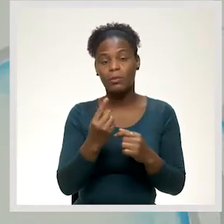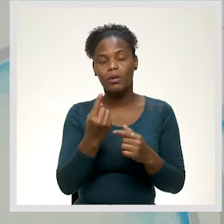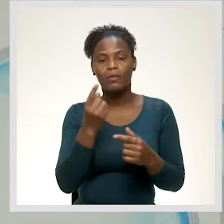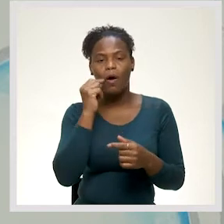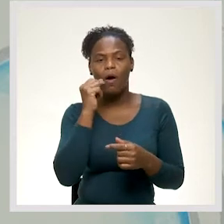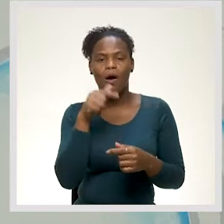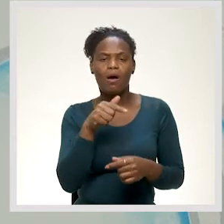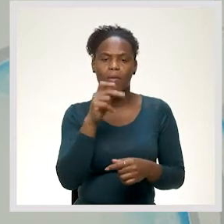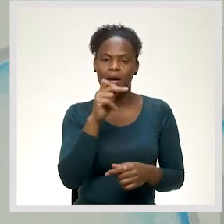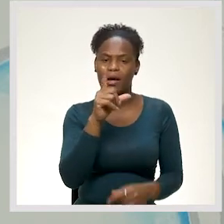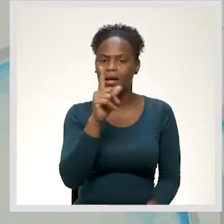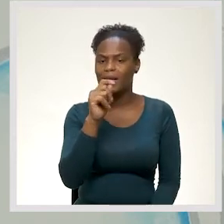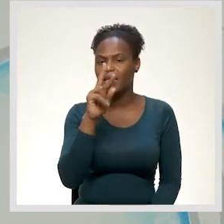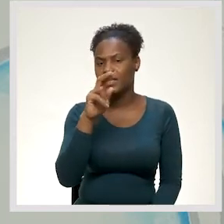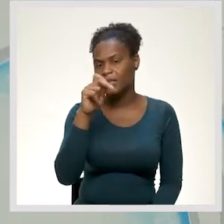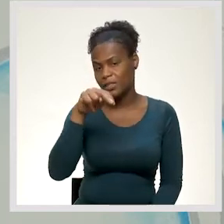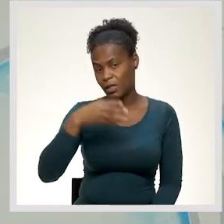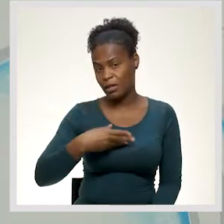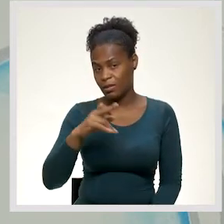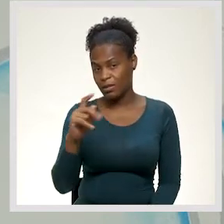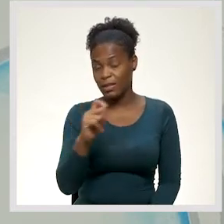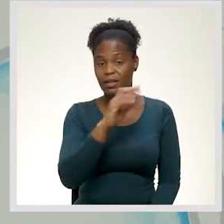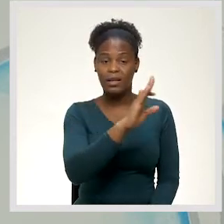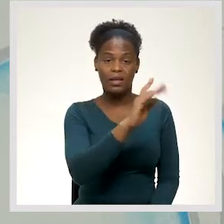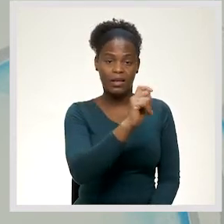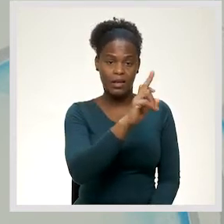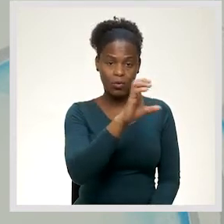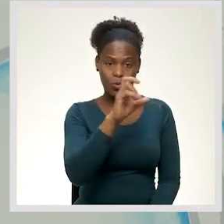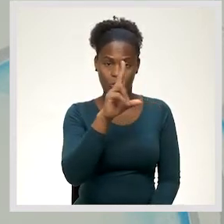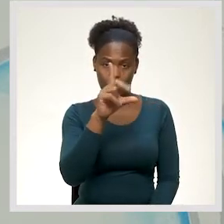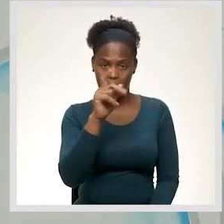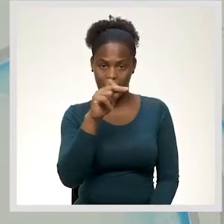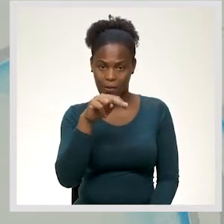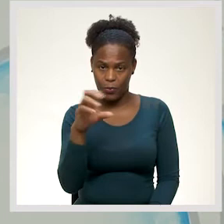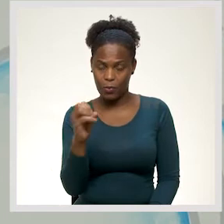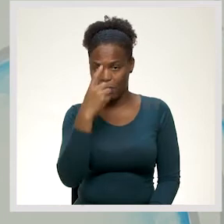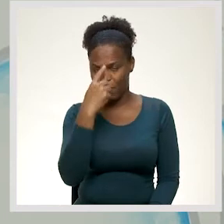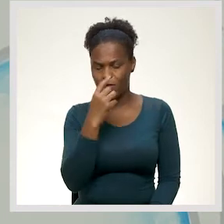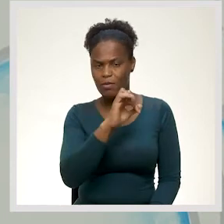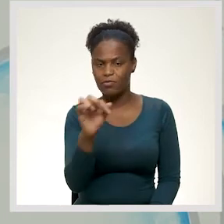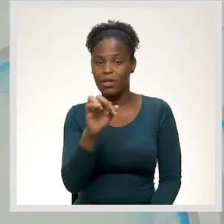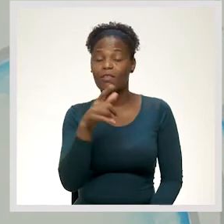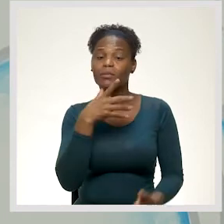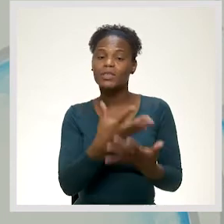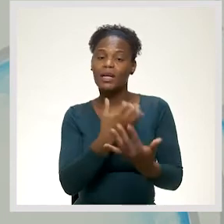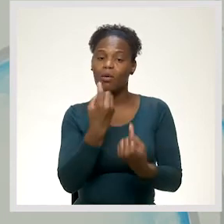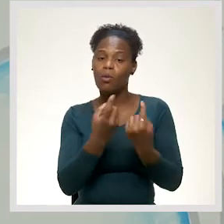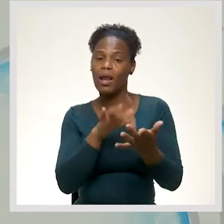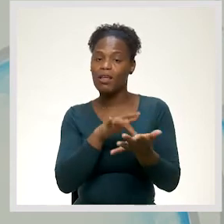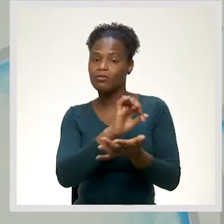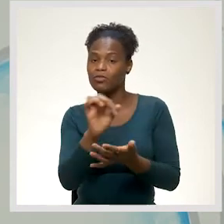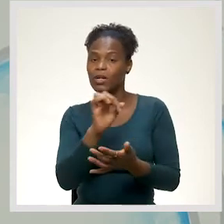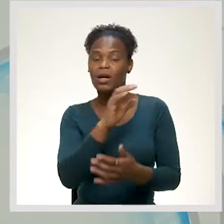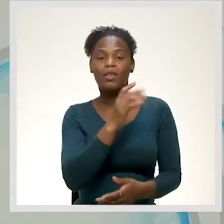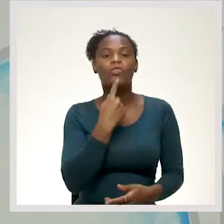biografia de Alexandre Herculano. Também na nossa aula de hoje vamos destacar uma das suas obras, que é Eurico,